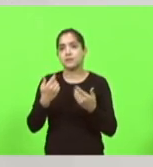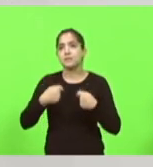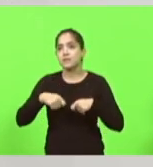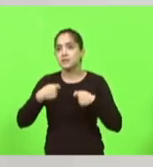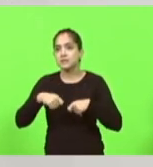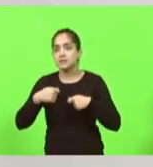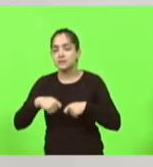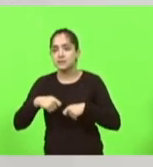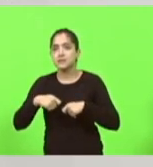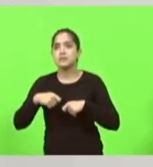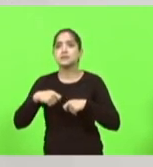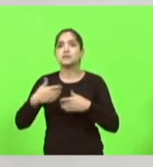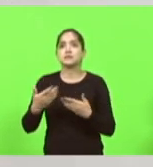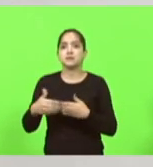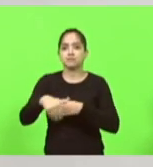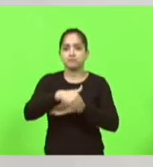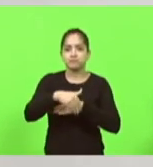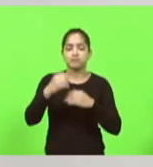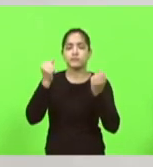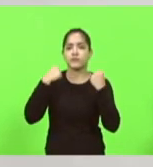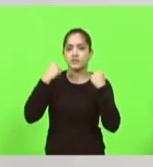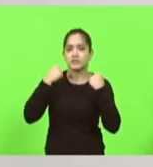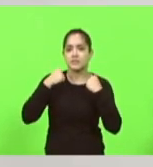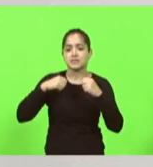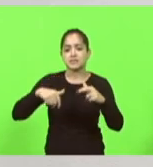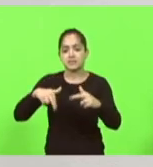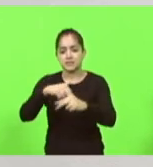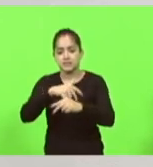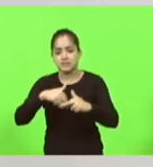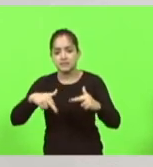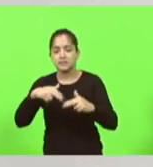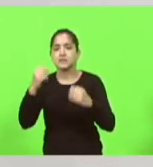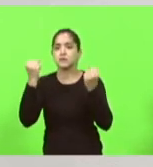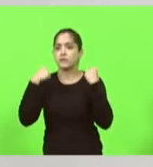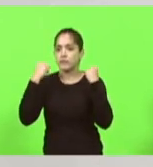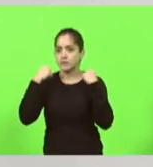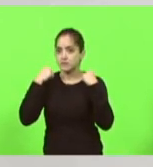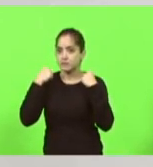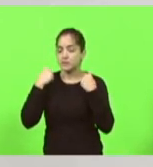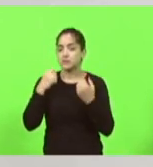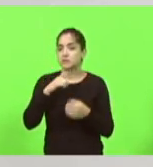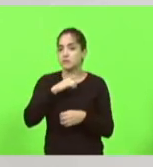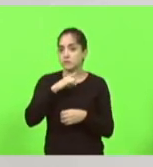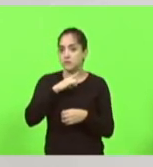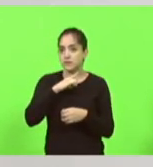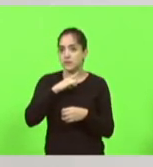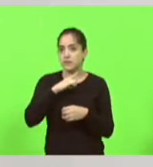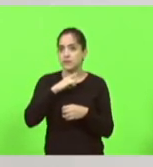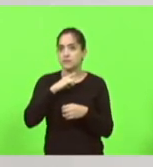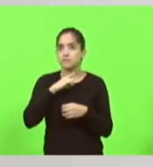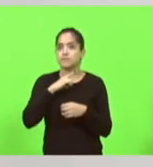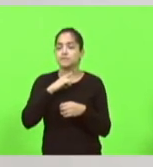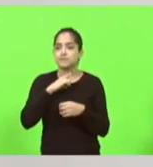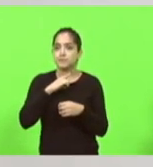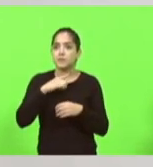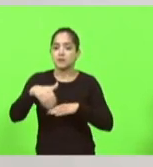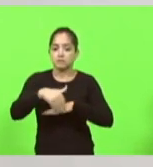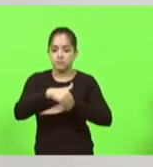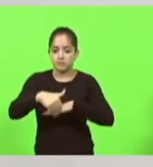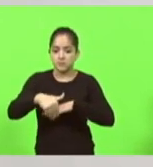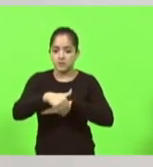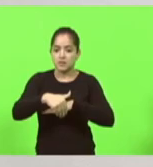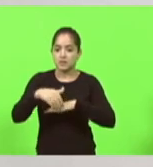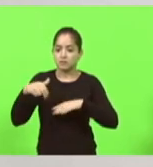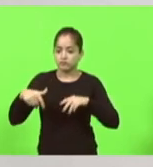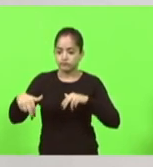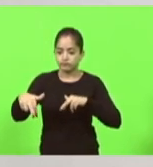onde as pessoas já se exercitam, caminham, praticam ali atividade física, e bem no coração está ali o calçadão e